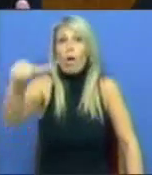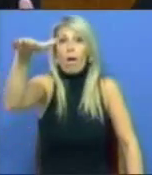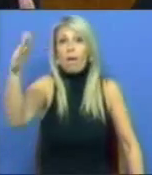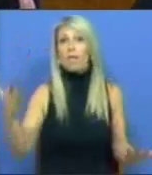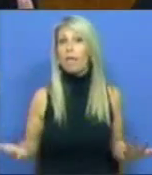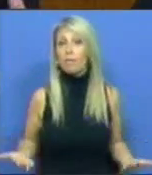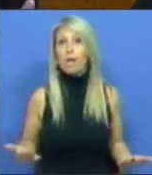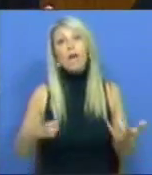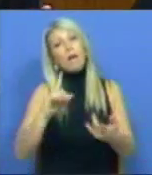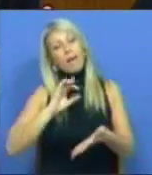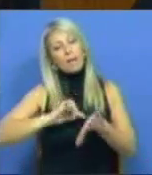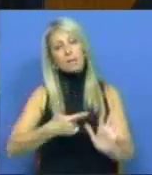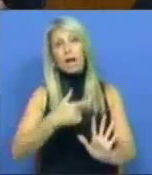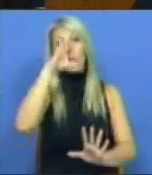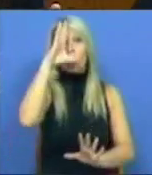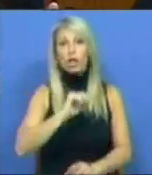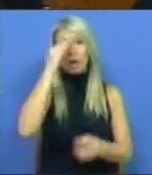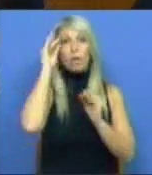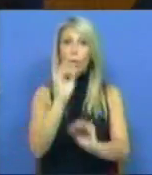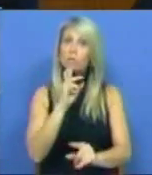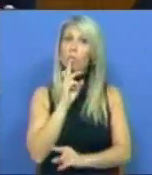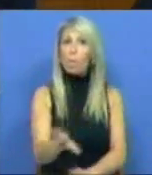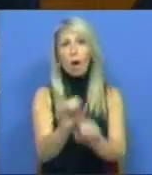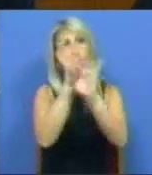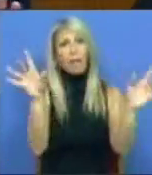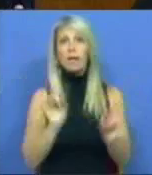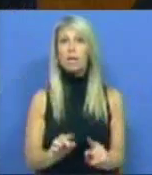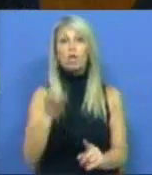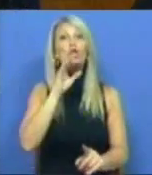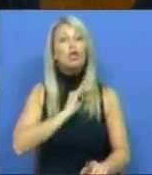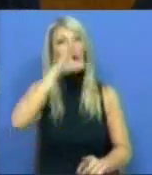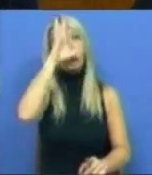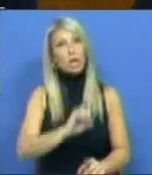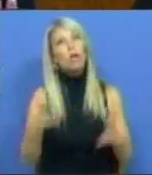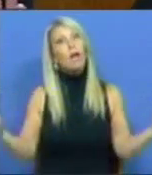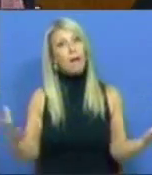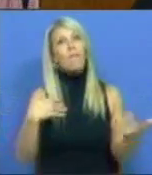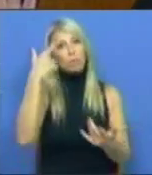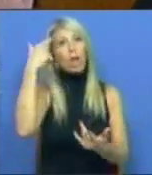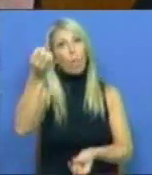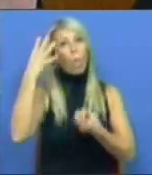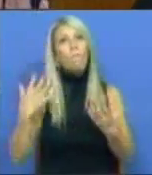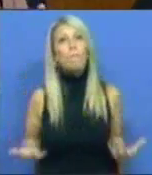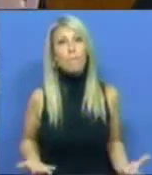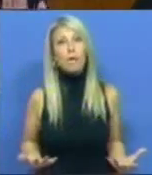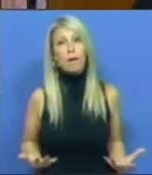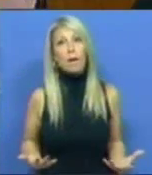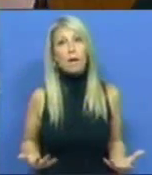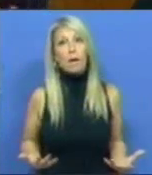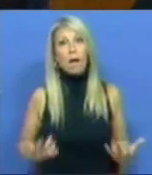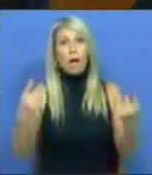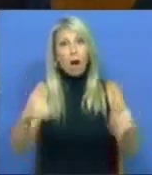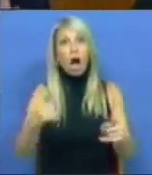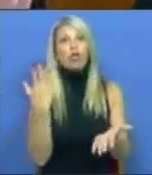é necessário que o Ministério da Educação dê uma resposta clara sobre isto, porque, Sra. Ministra, entendamos-nos. Vamos ter escolas